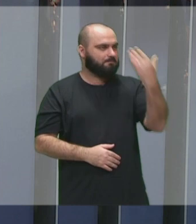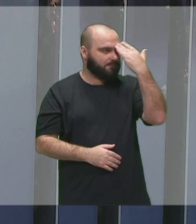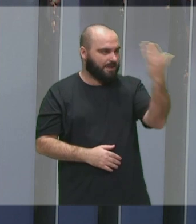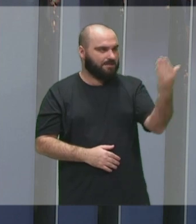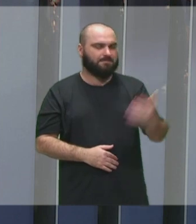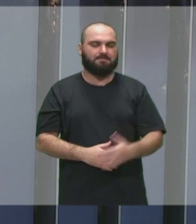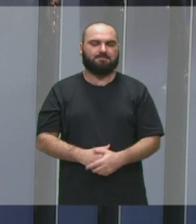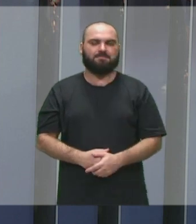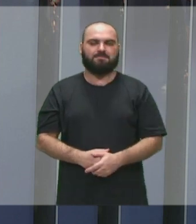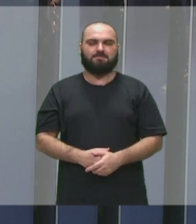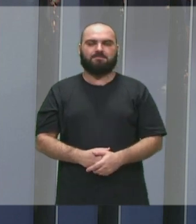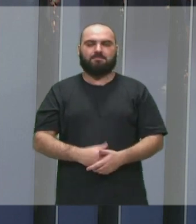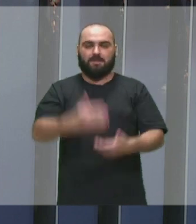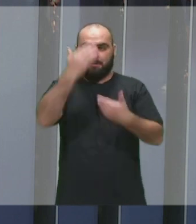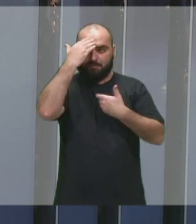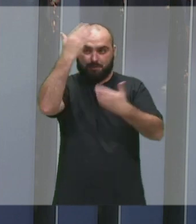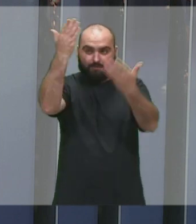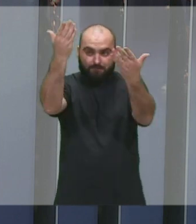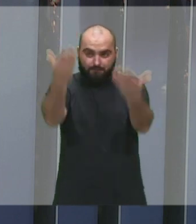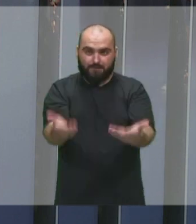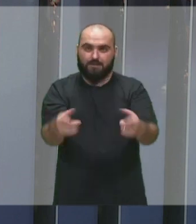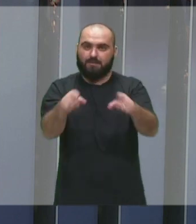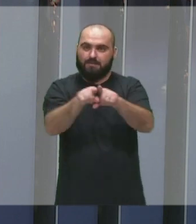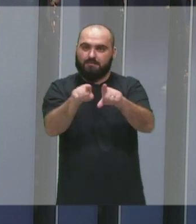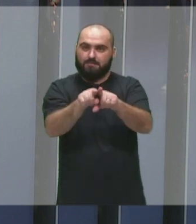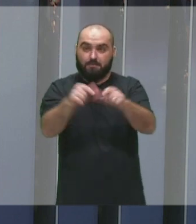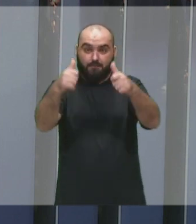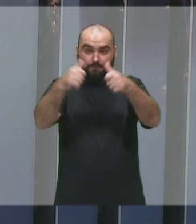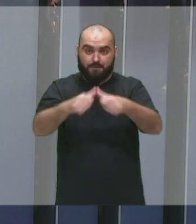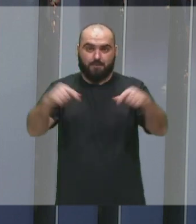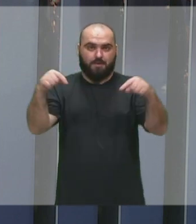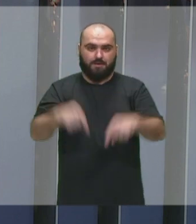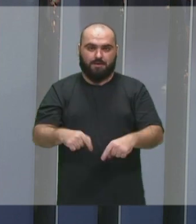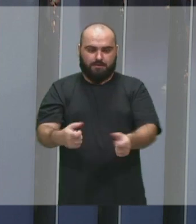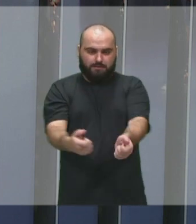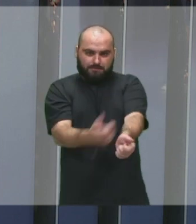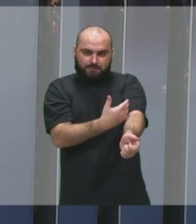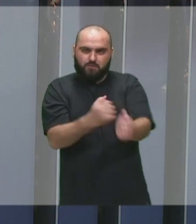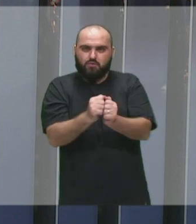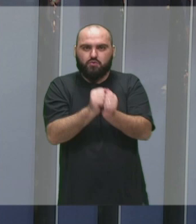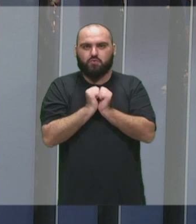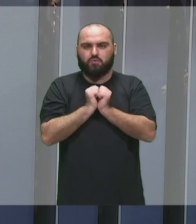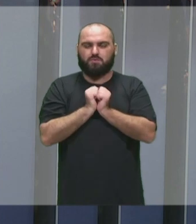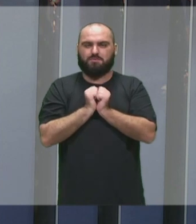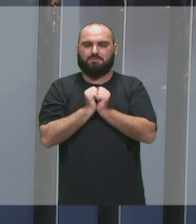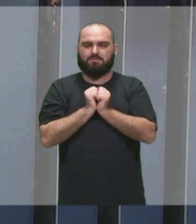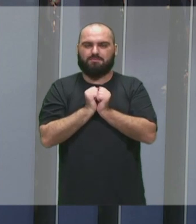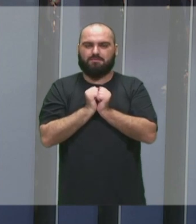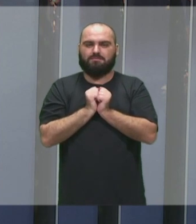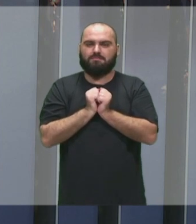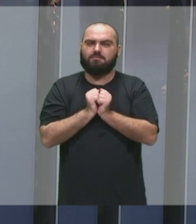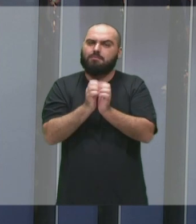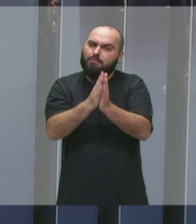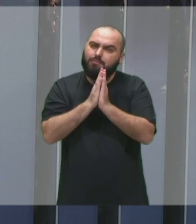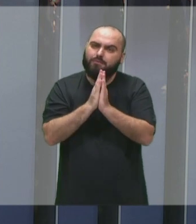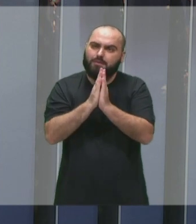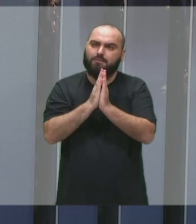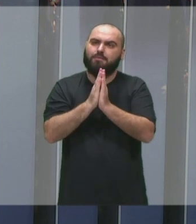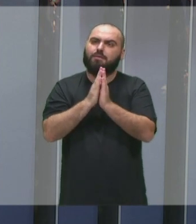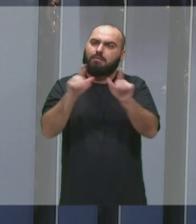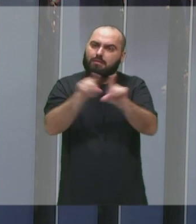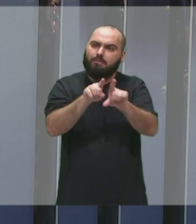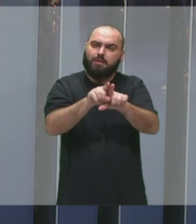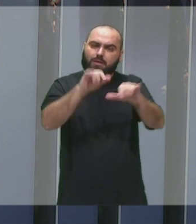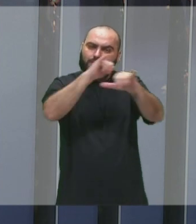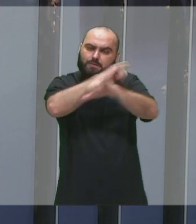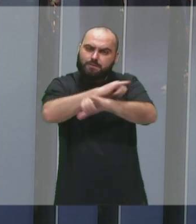Miriam. Obrigada a você também que ficou aqui conosco, que se emocionou conosco. Faça também essa